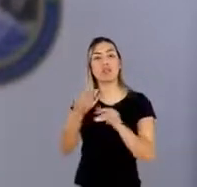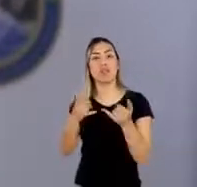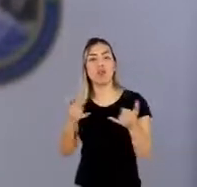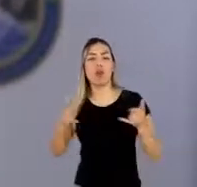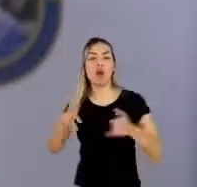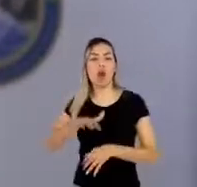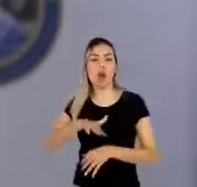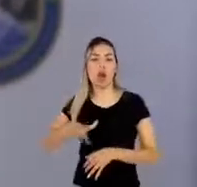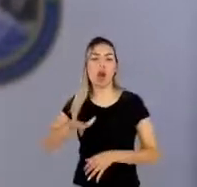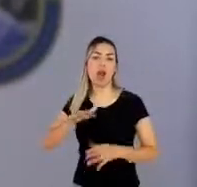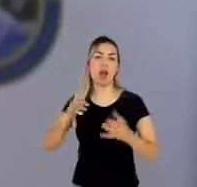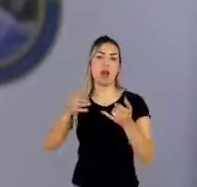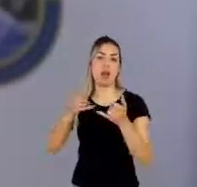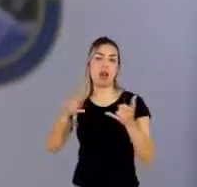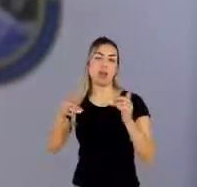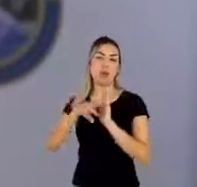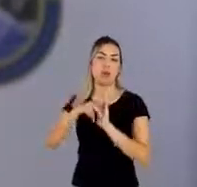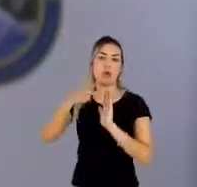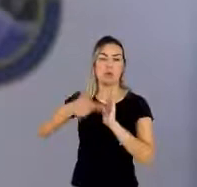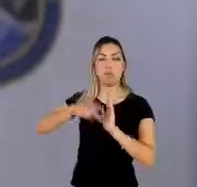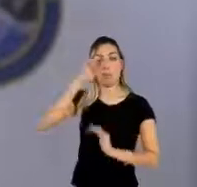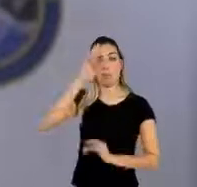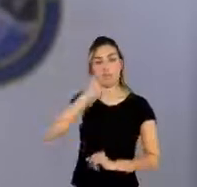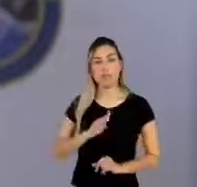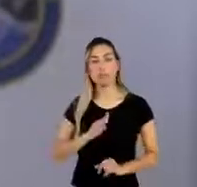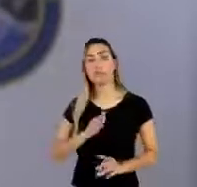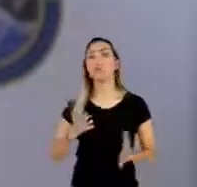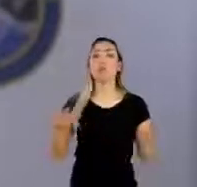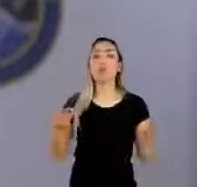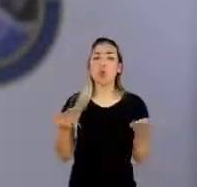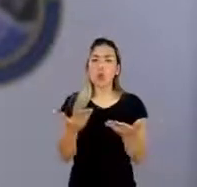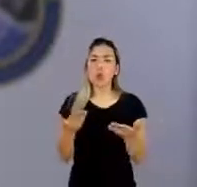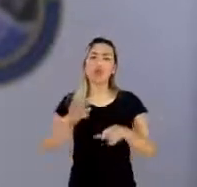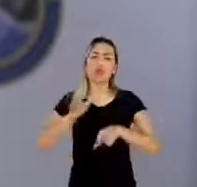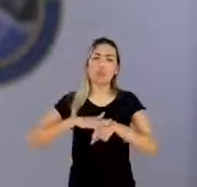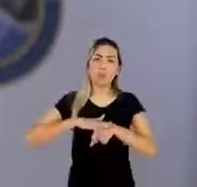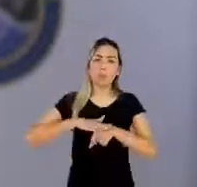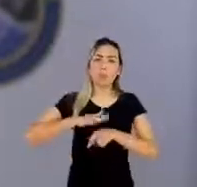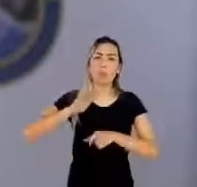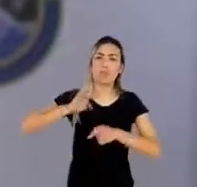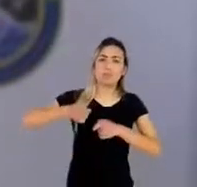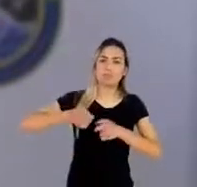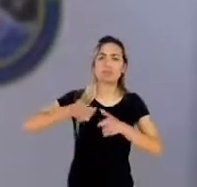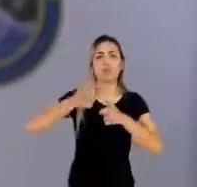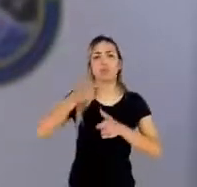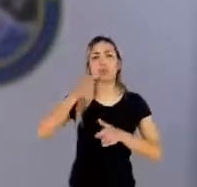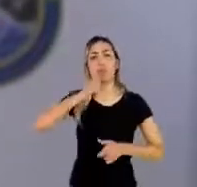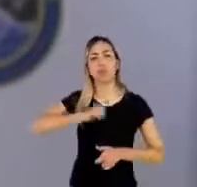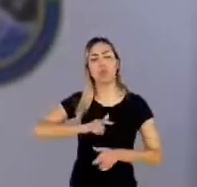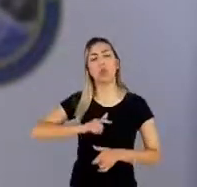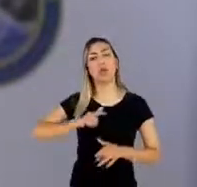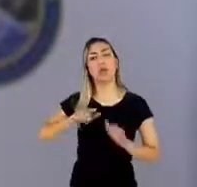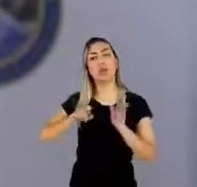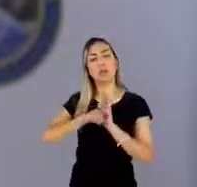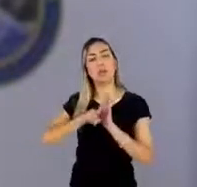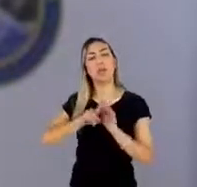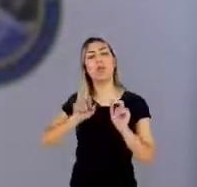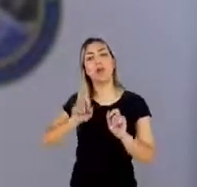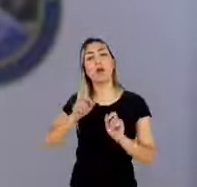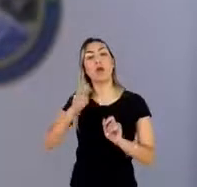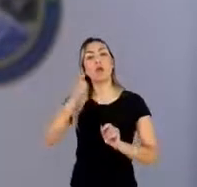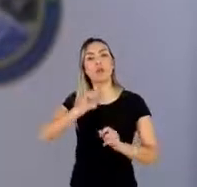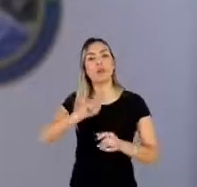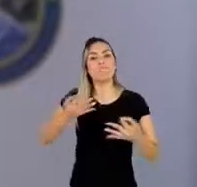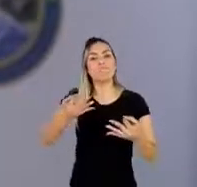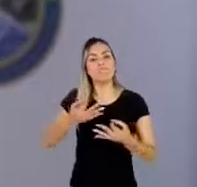são a principal fonte de recursos também para o aperfeiçoamento de políticas públicas de